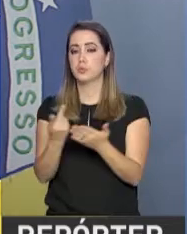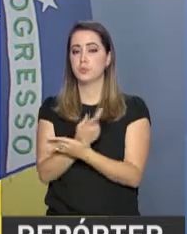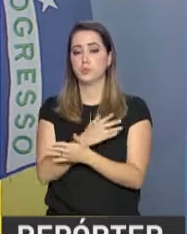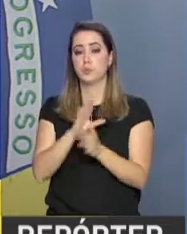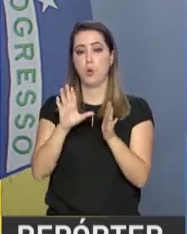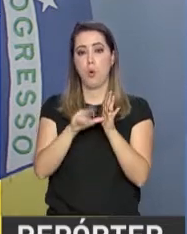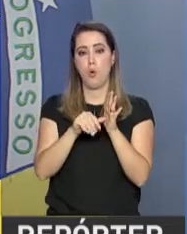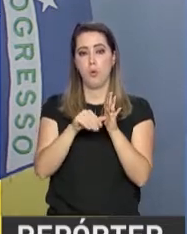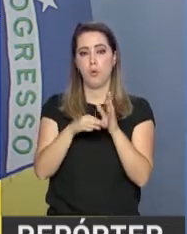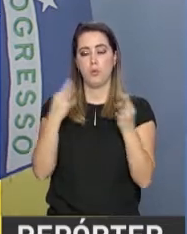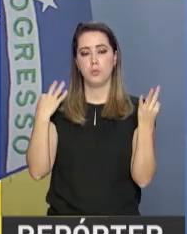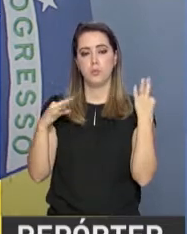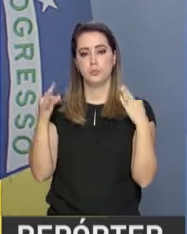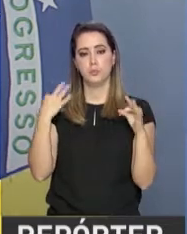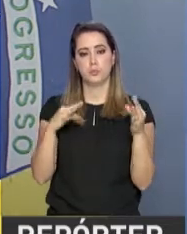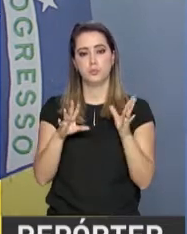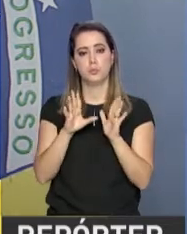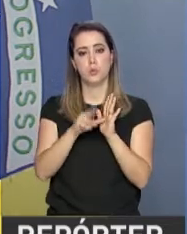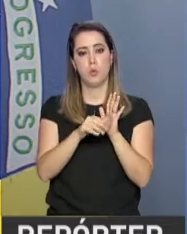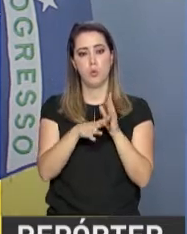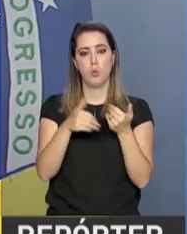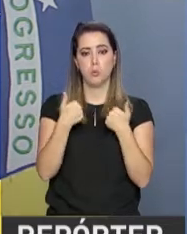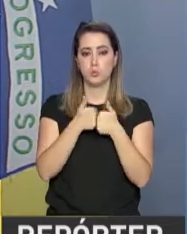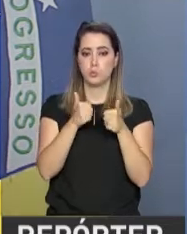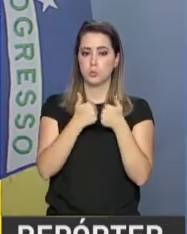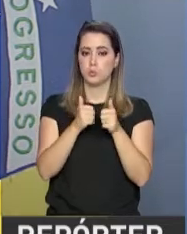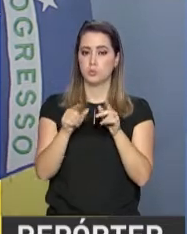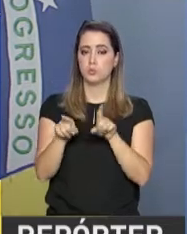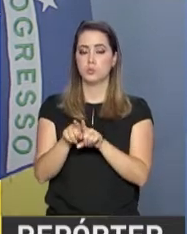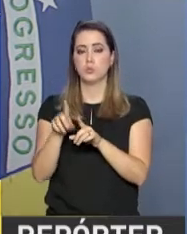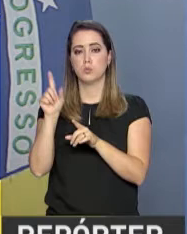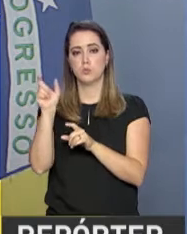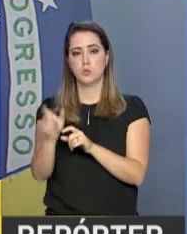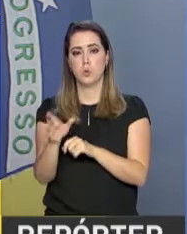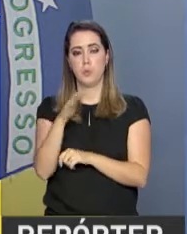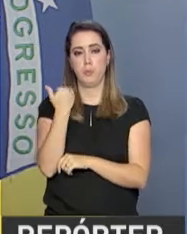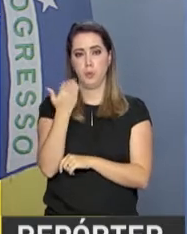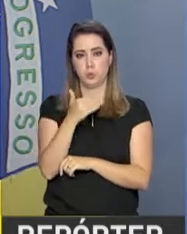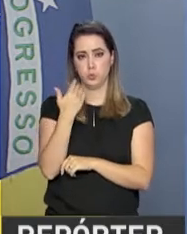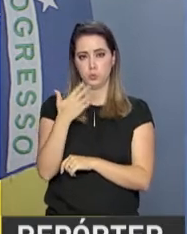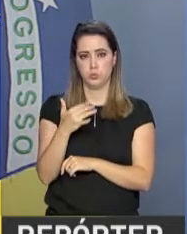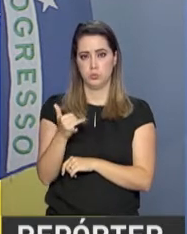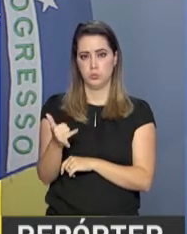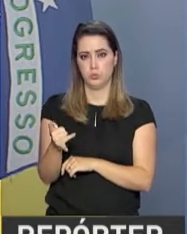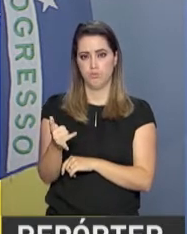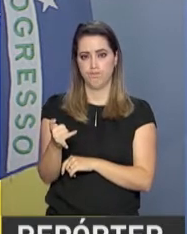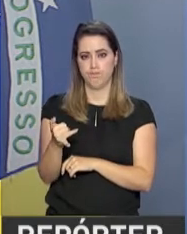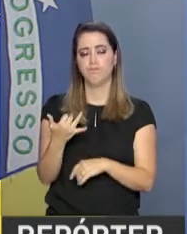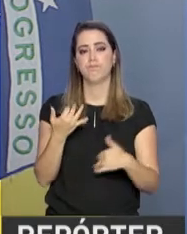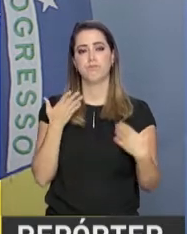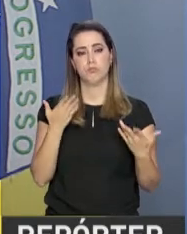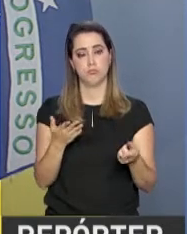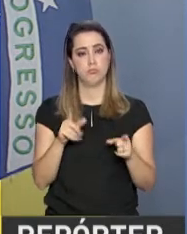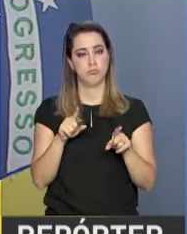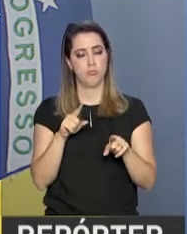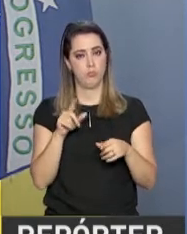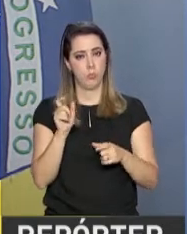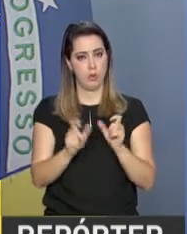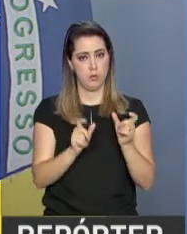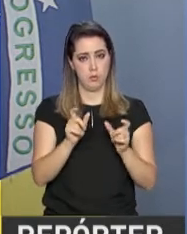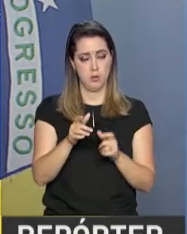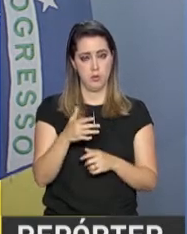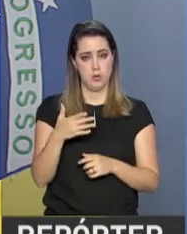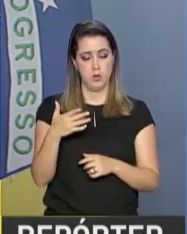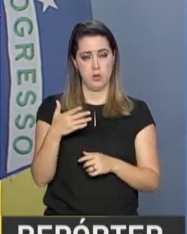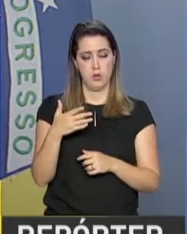de roubo ao turista, roubo de carga e homicídio doloso, para o mesmo período de referência. Os casos de